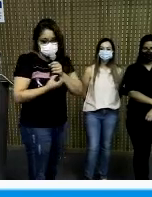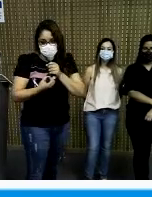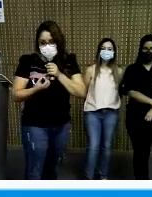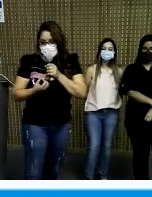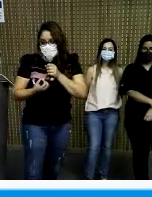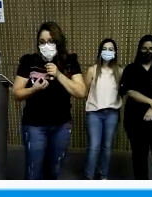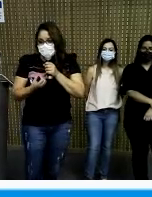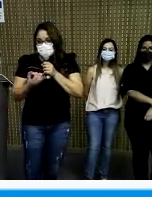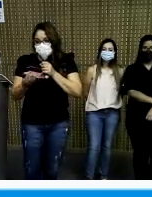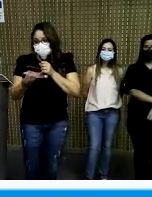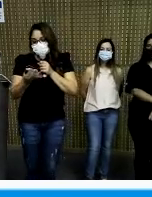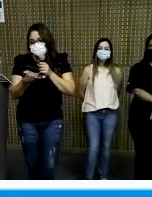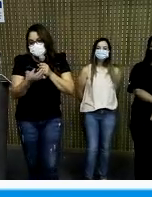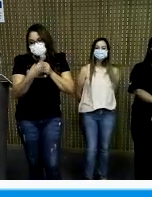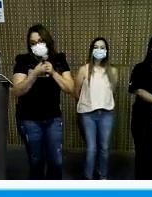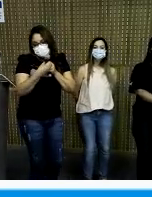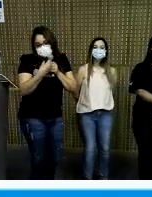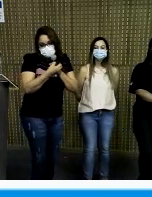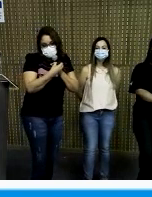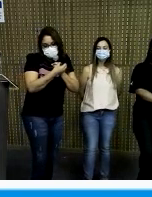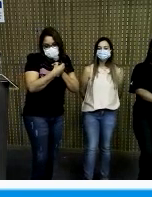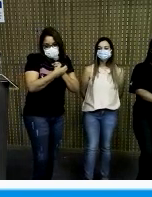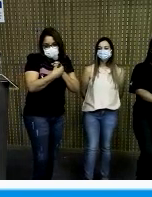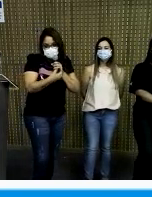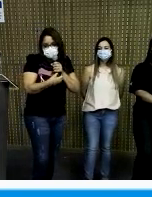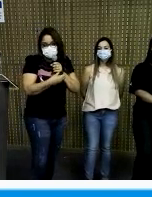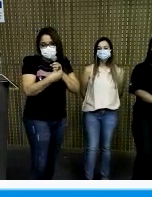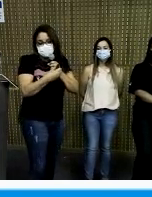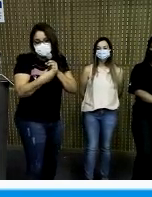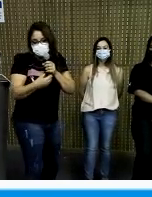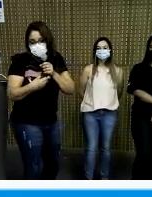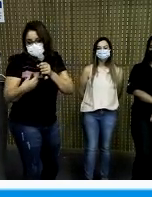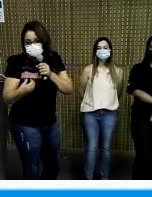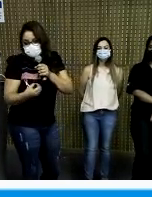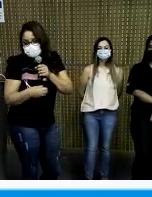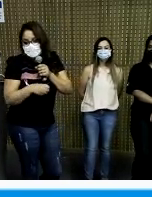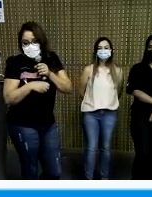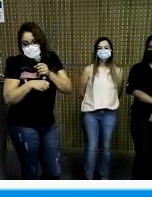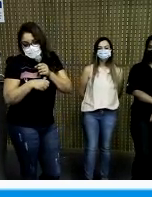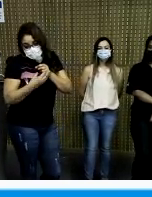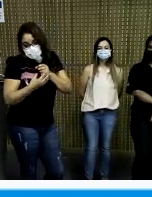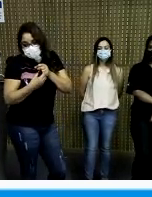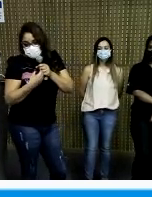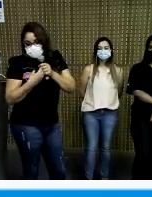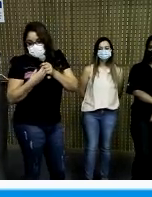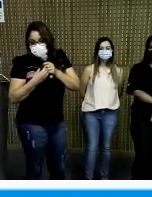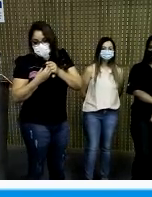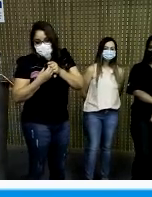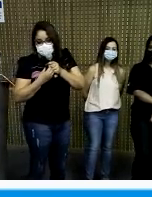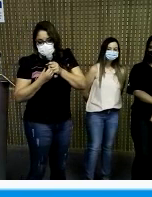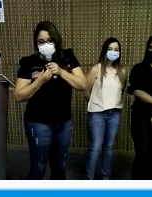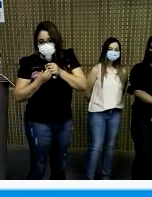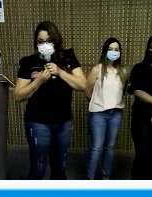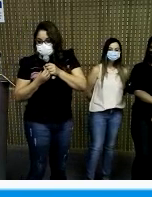digitação, tá? Porque, inclusive, em anotações, né, de agenda e tudo, né, então isso precisa